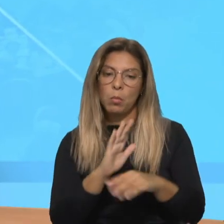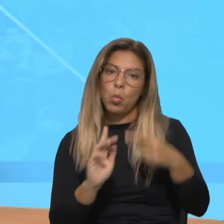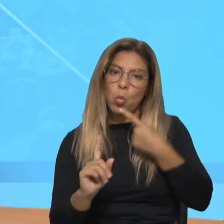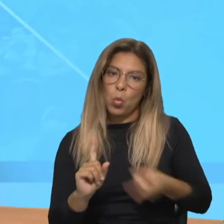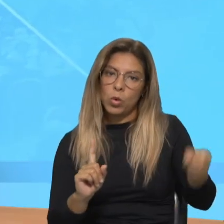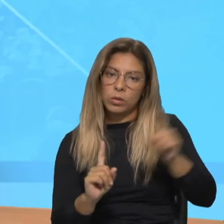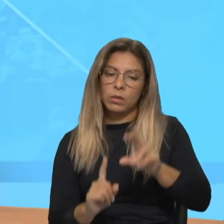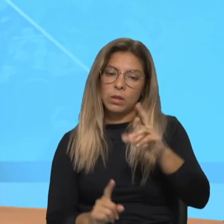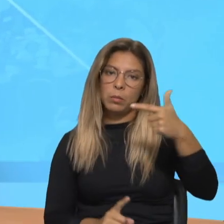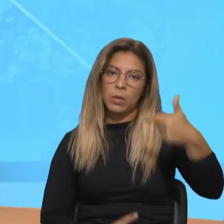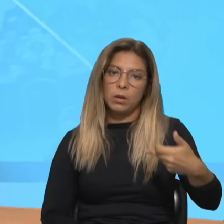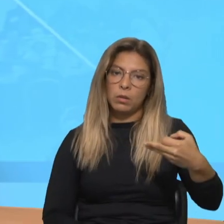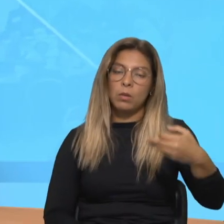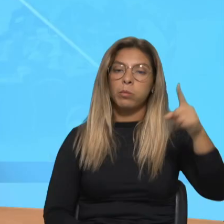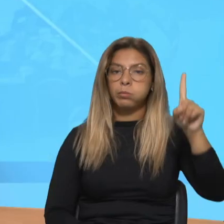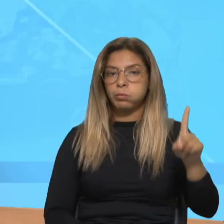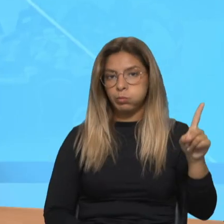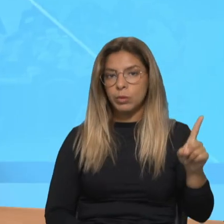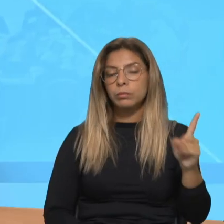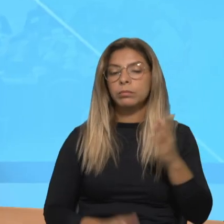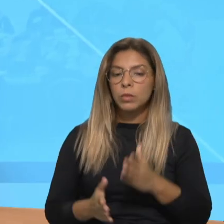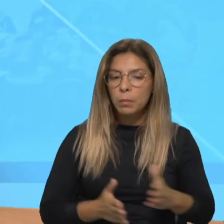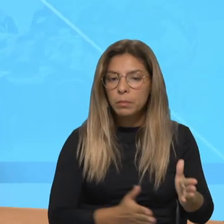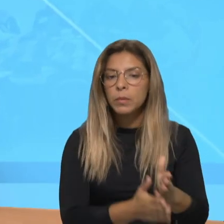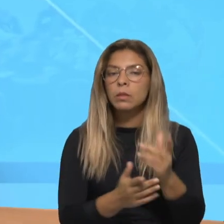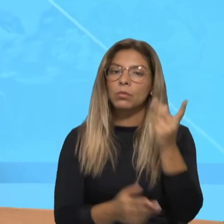onde partilhamos consigo percursos de vida